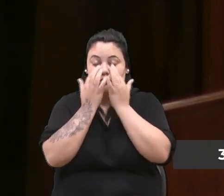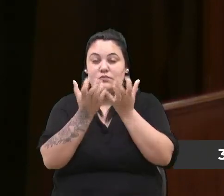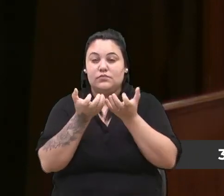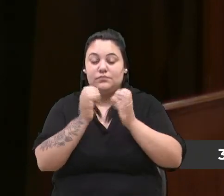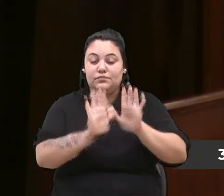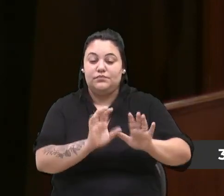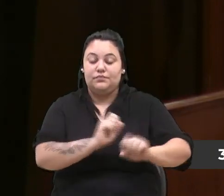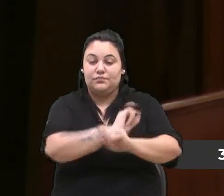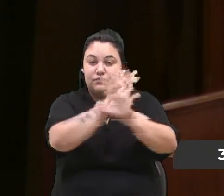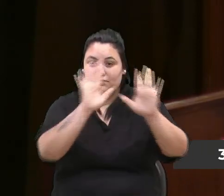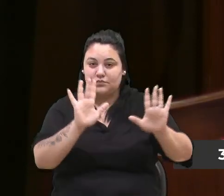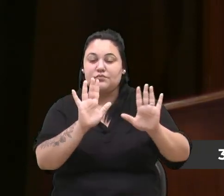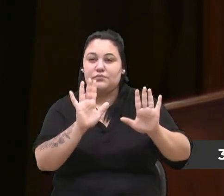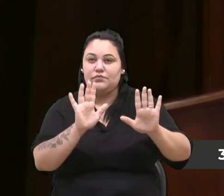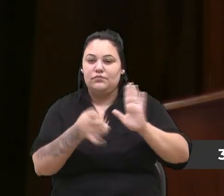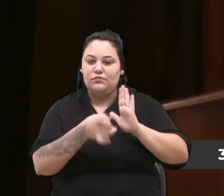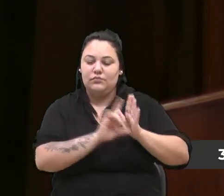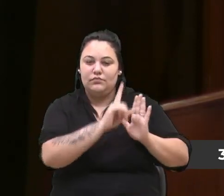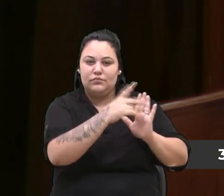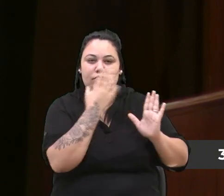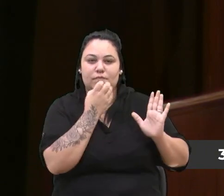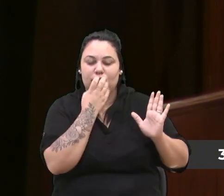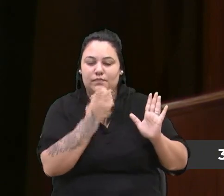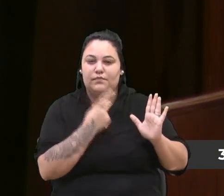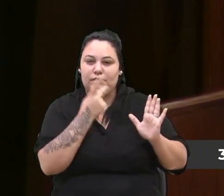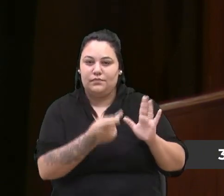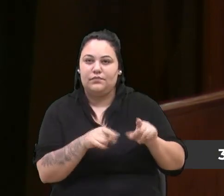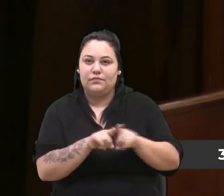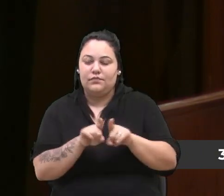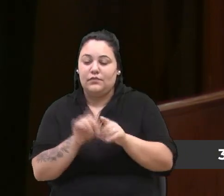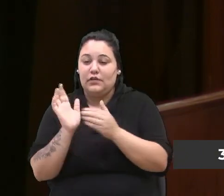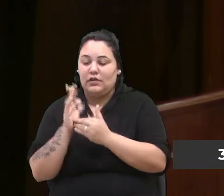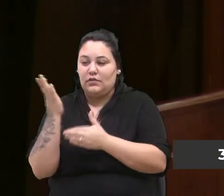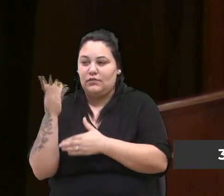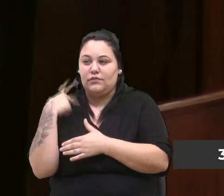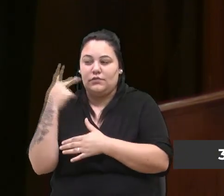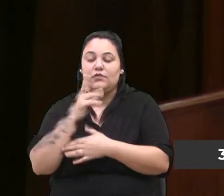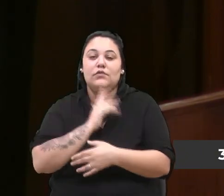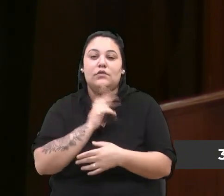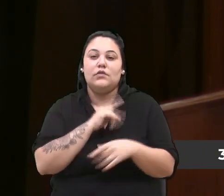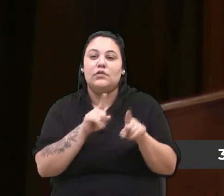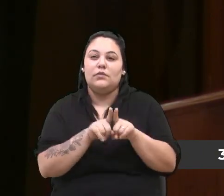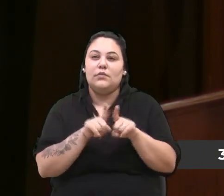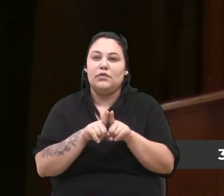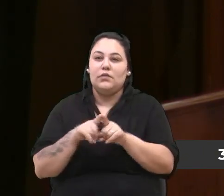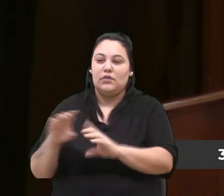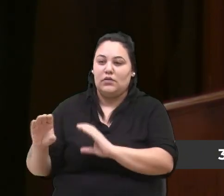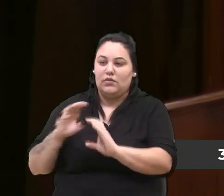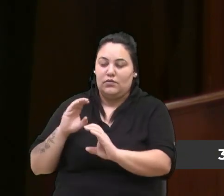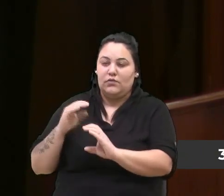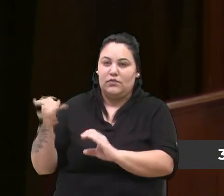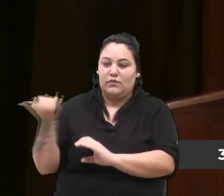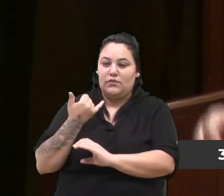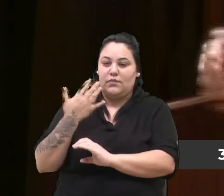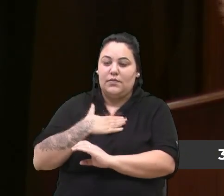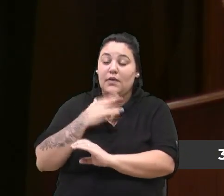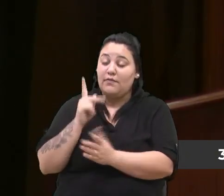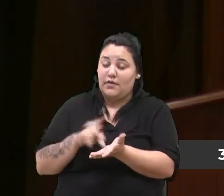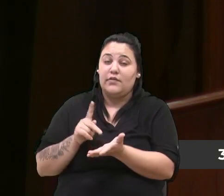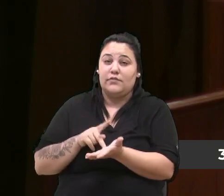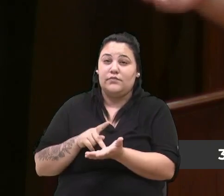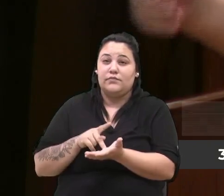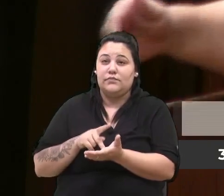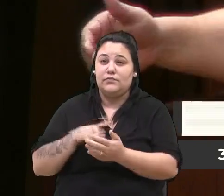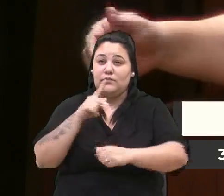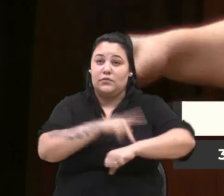para o vereador Camilles, até o vereador Renato aqui me comunicou, e é verdade, em Passo Fundo, há